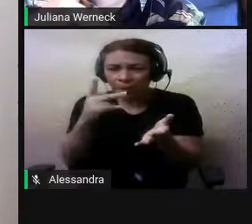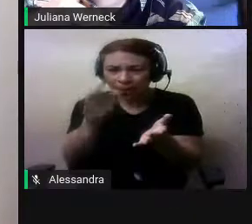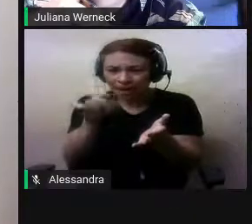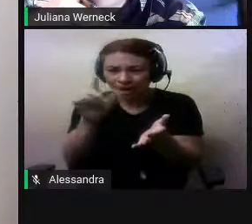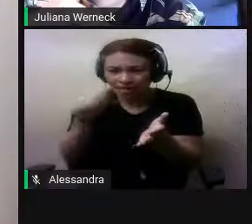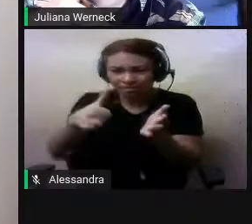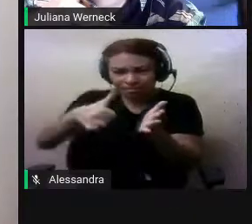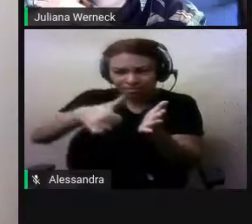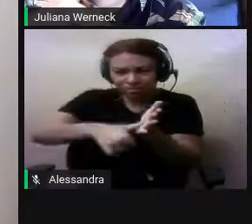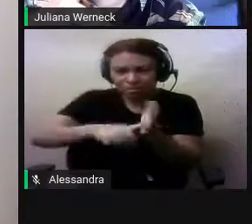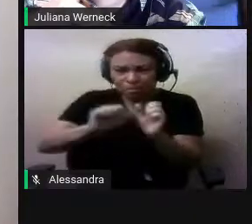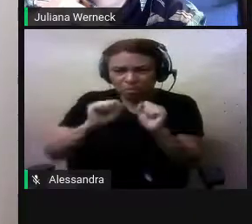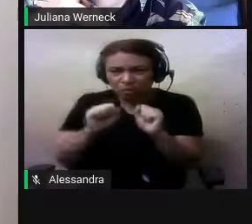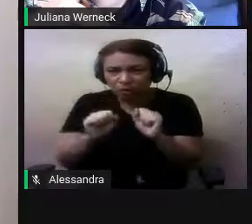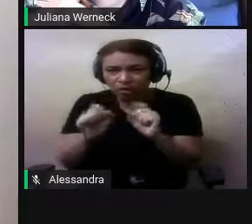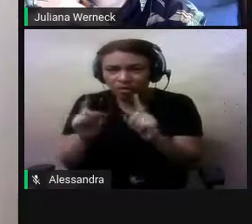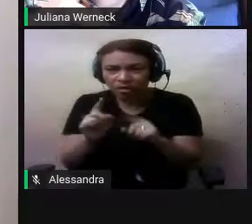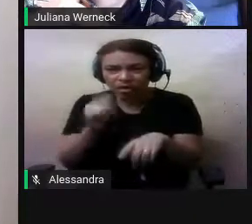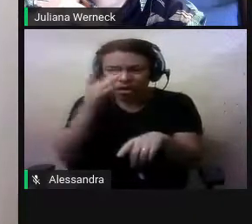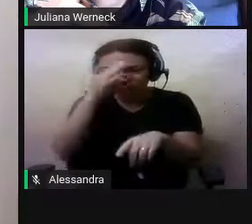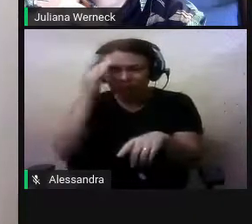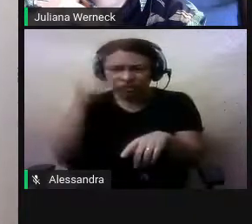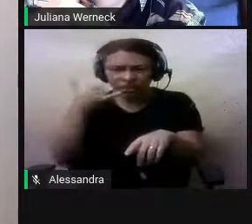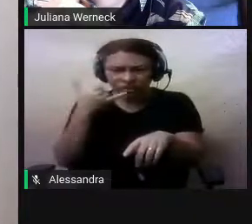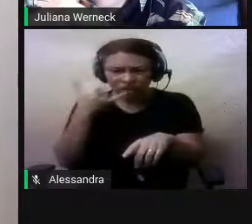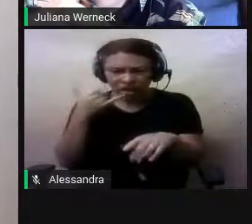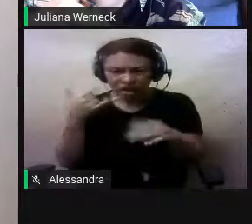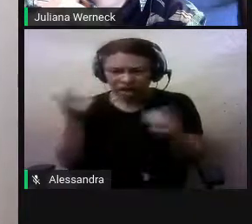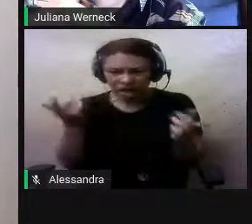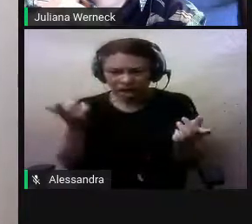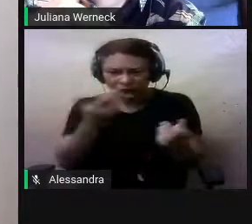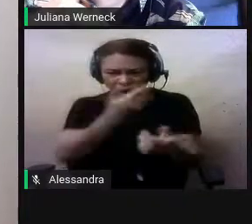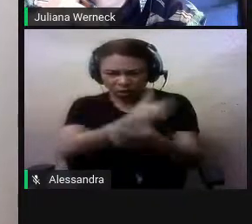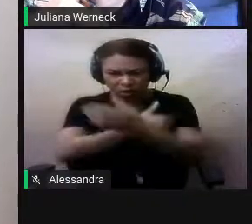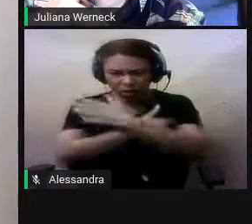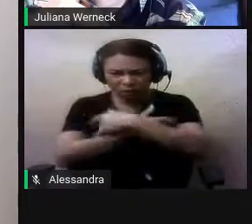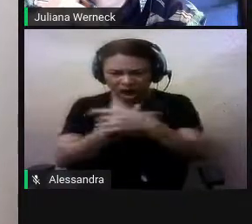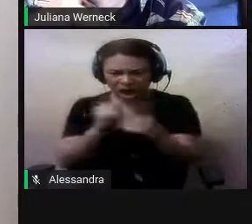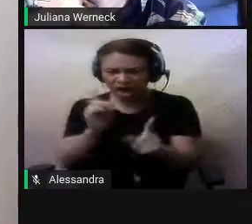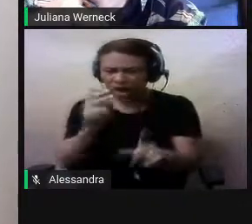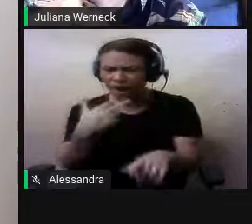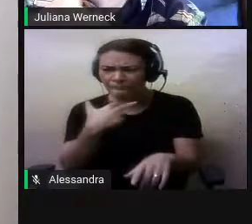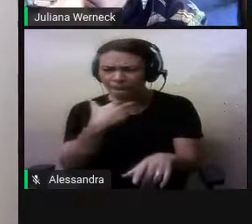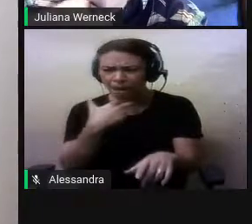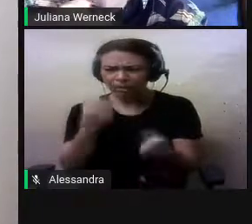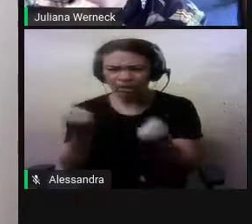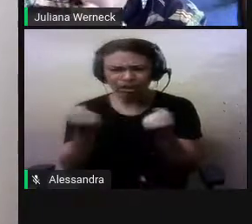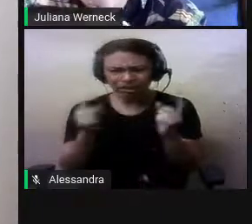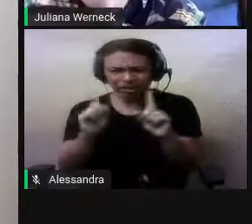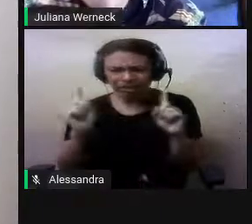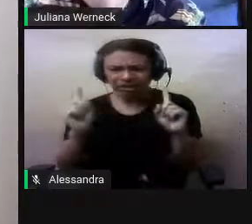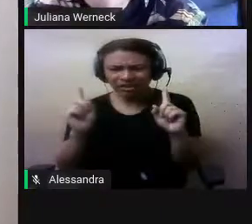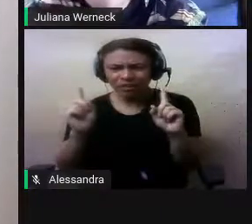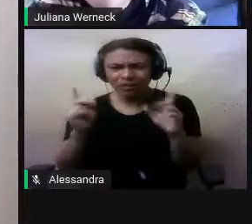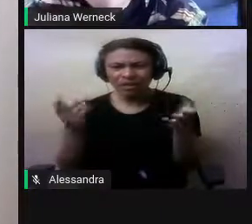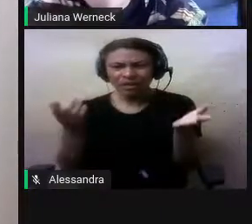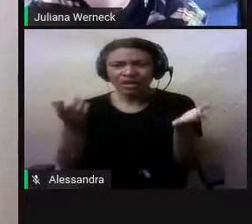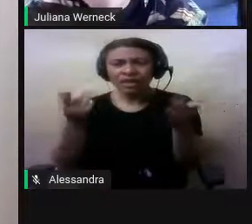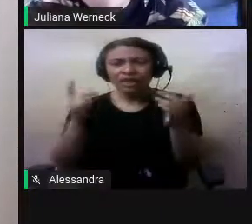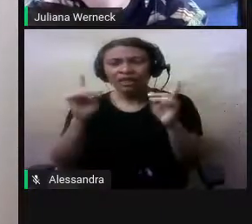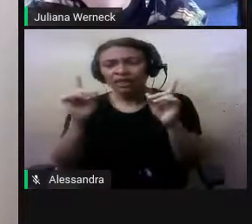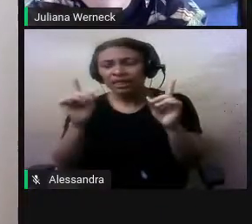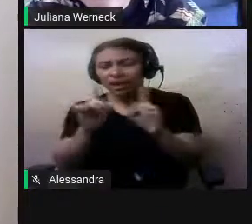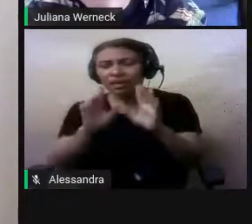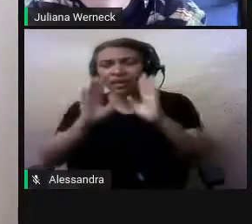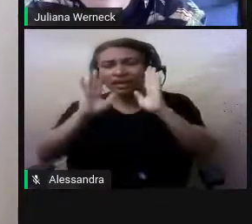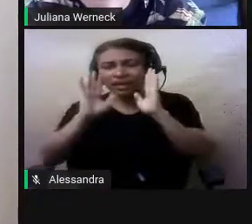Aí a pessoa que estava no telefone com ele falou assim, não, ela não tem os dois braços, ela não pode dirigir, mesma coisa. Aí ele falou, não, mas